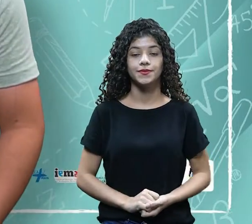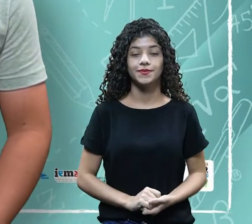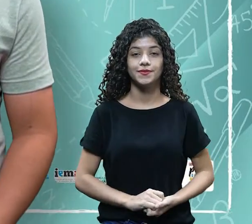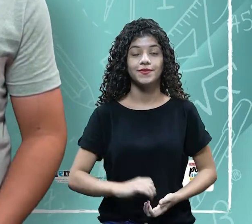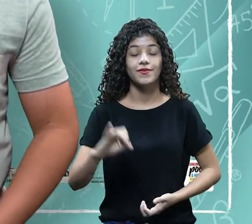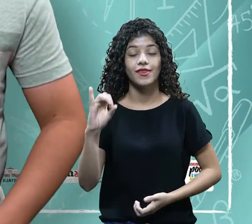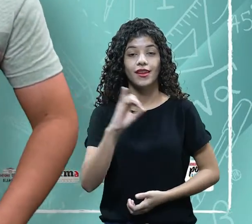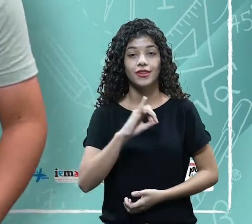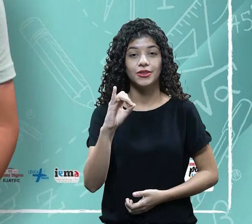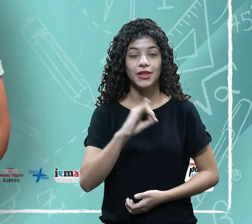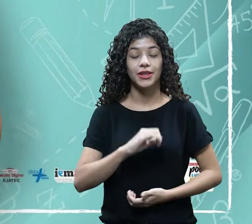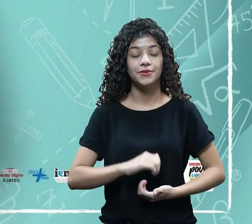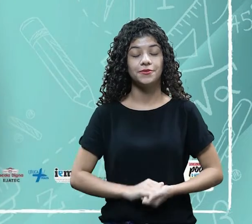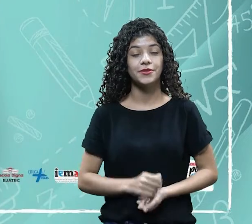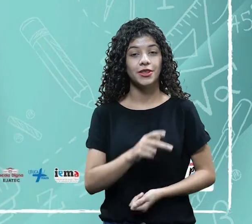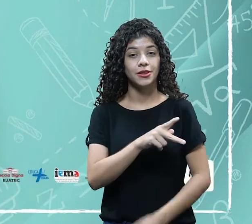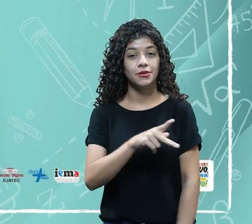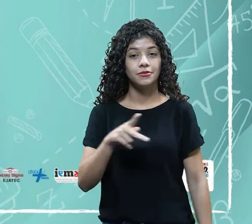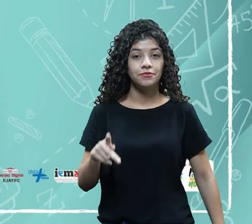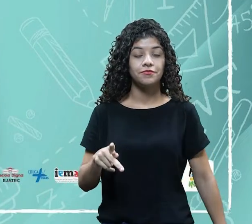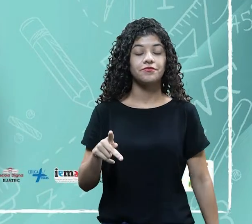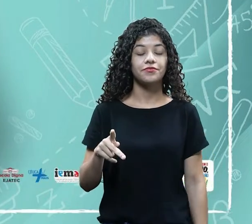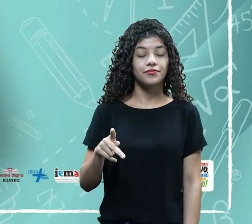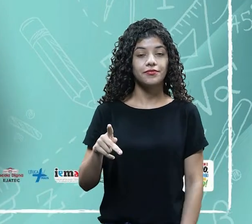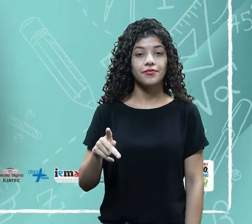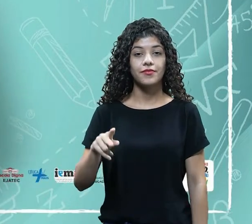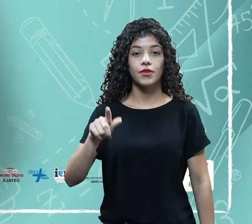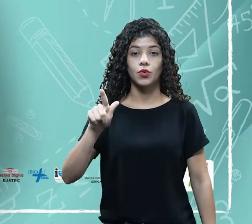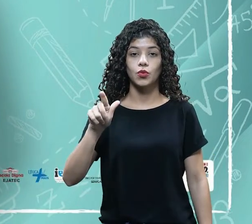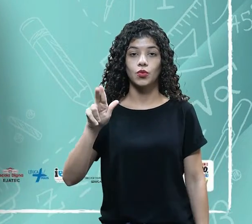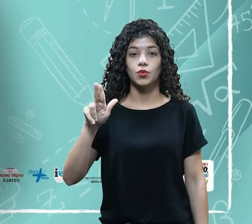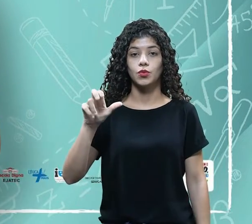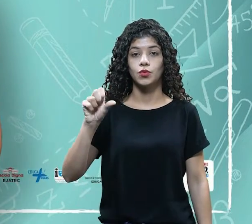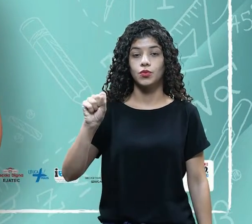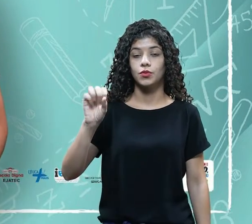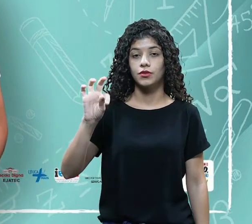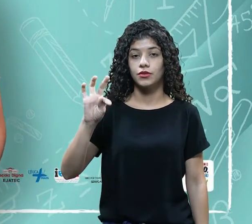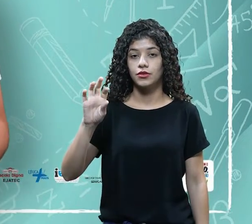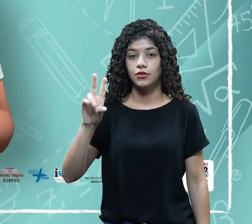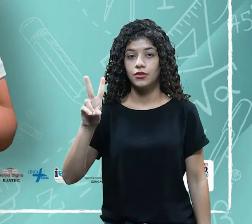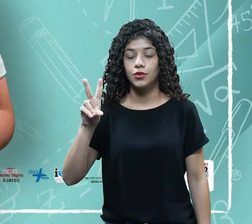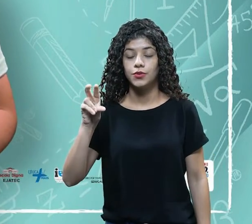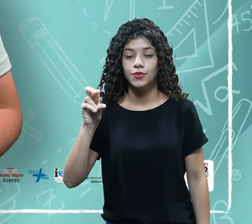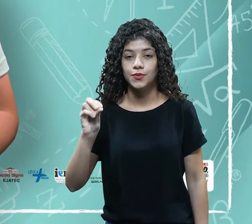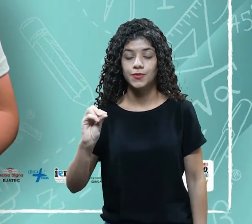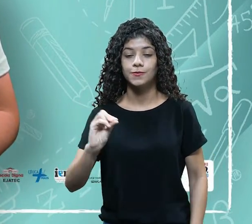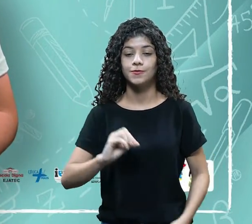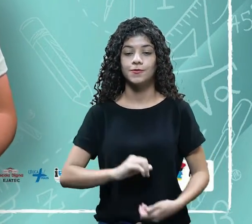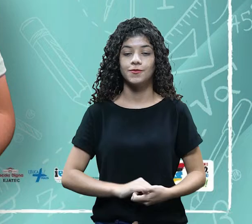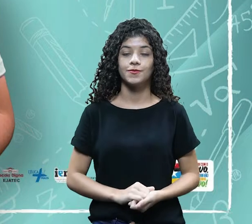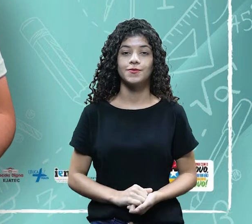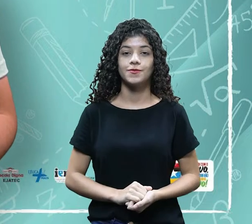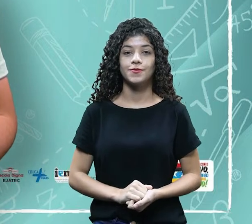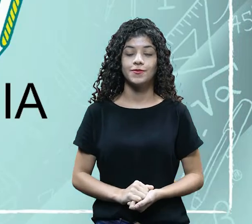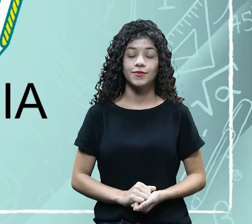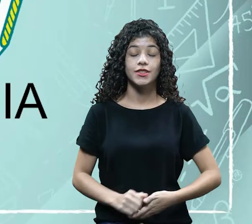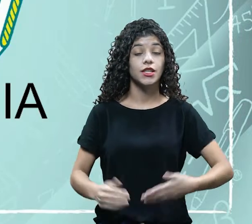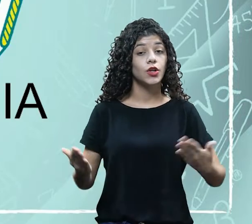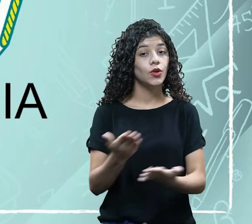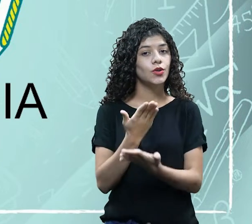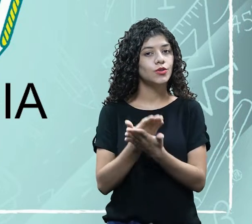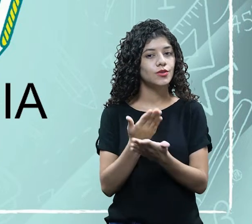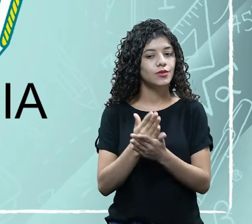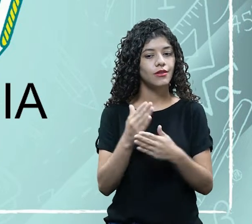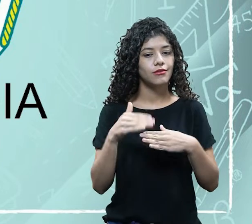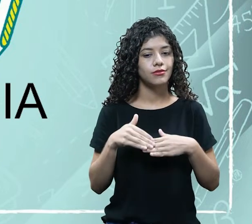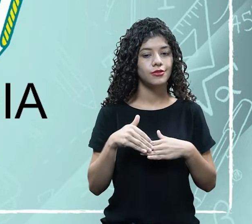Olá pessoal, eu sou o professor Gustavo Naiva, eu sou professor de Técnicas em Atendimentos e Serviços Jurídicos e hoje vamos dar